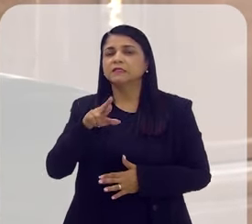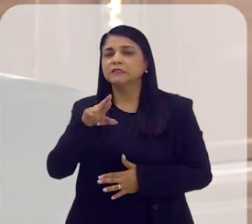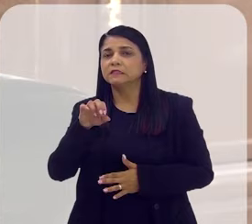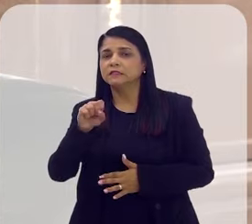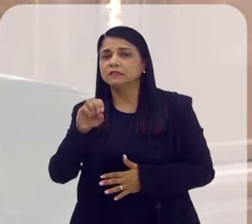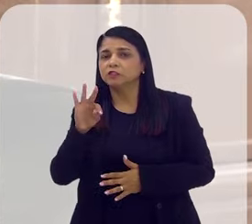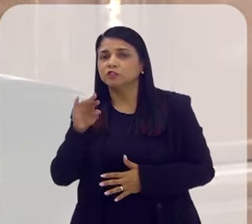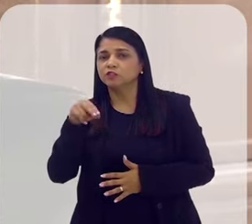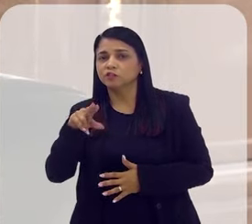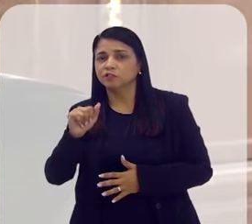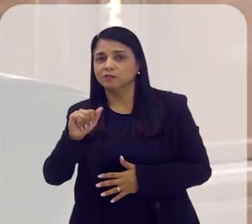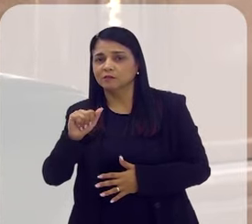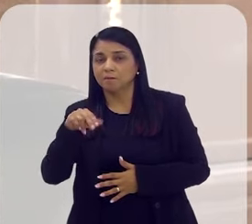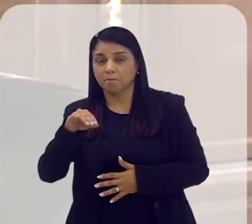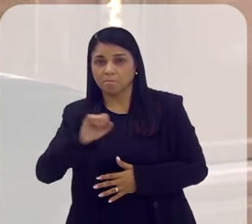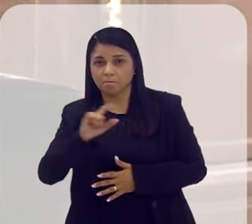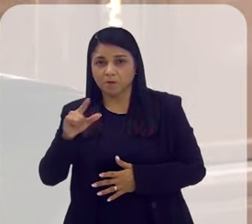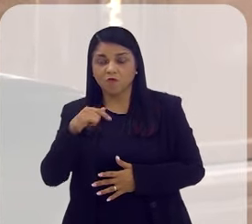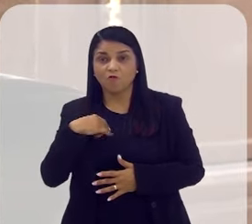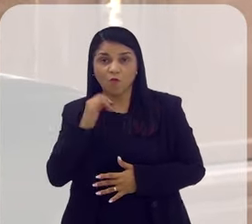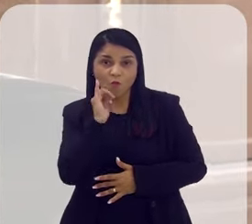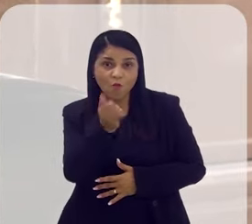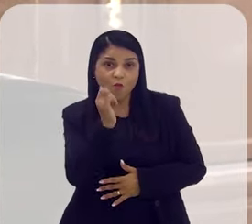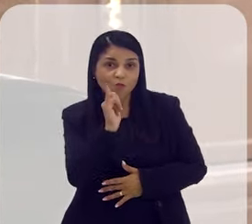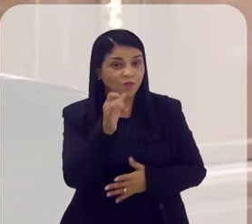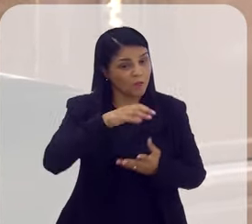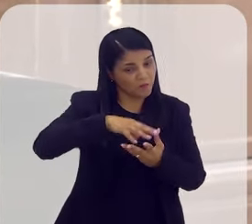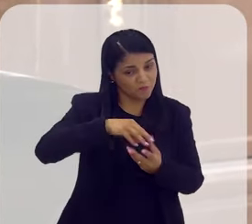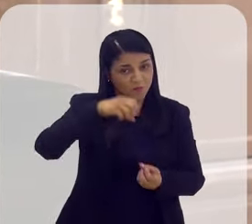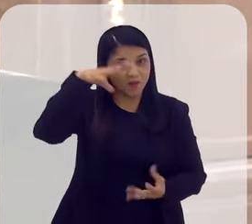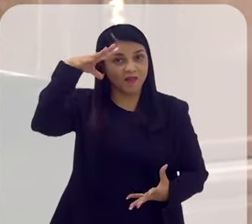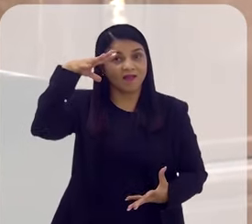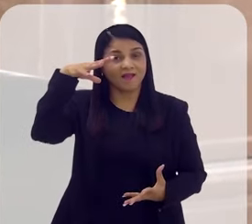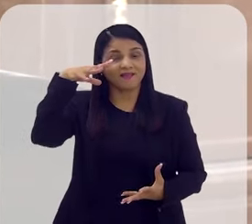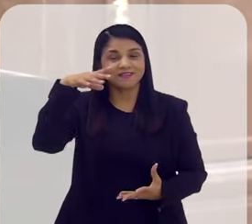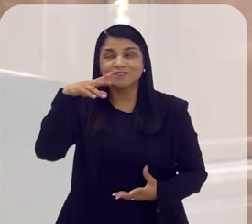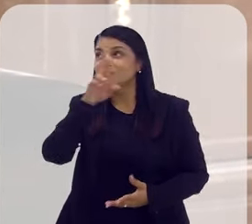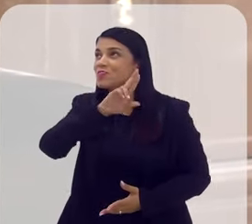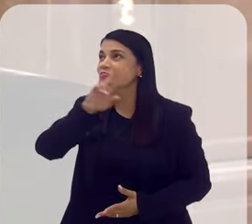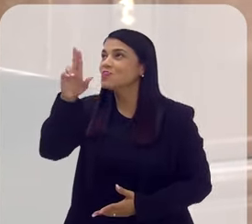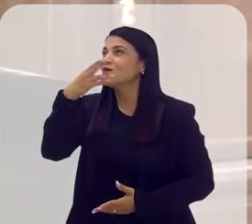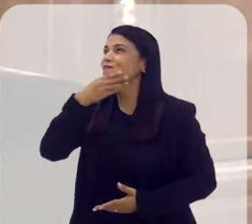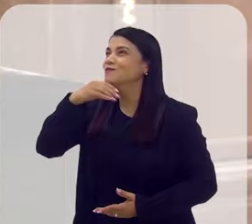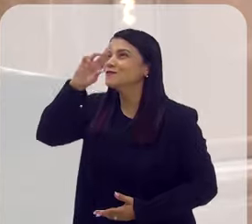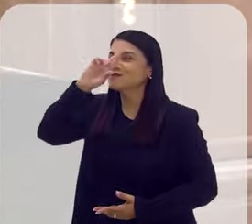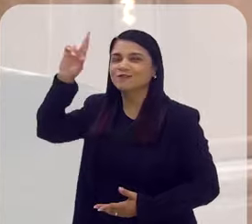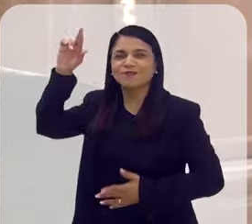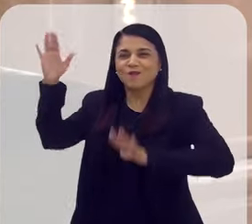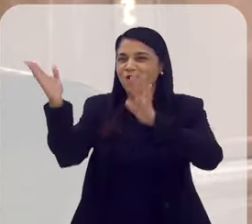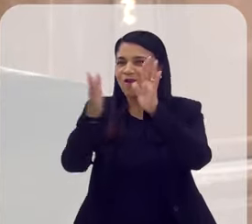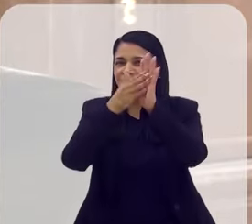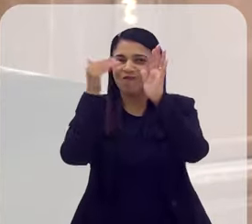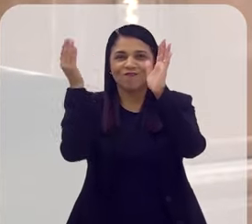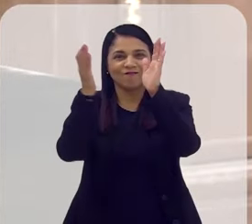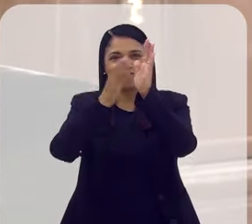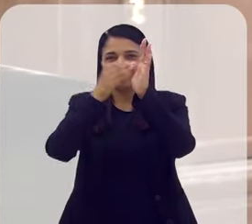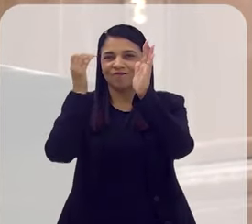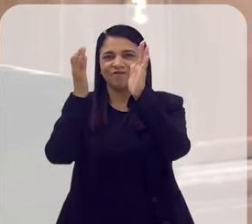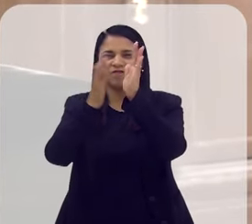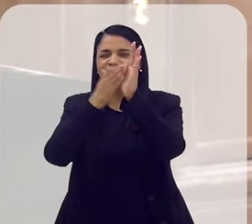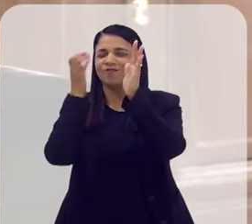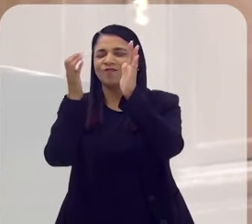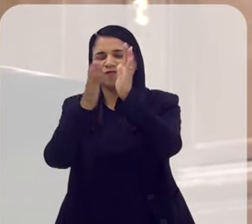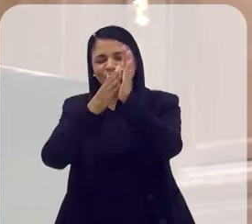da Cristina Mel. Por favor, por favor. Eu vou contar o meu milagre, para que o nome do Senhor